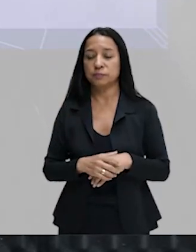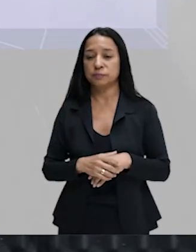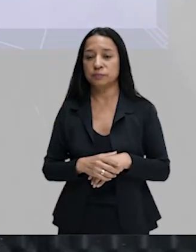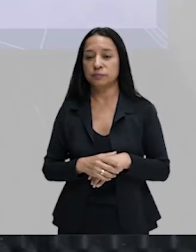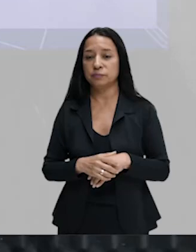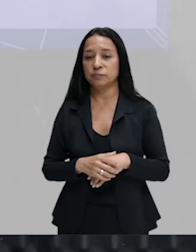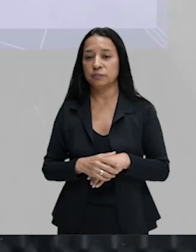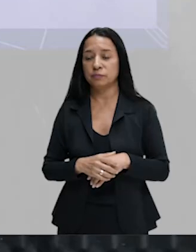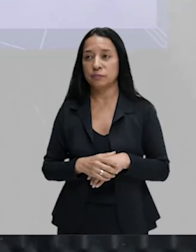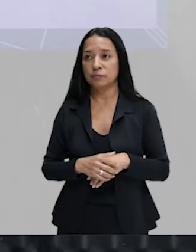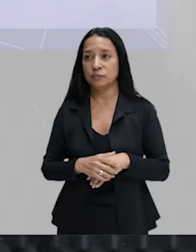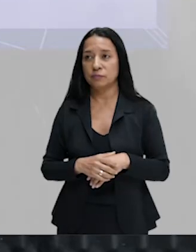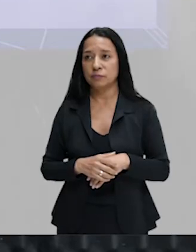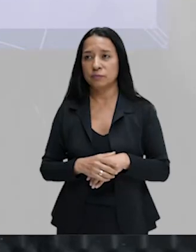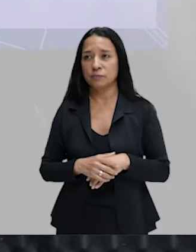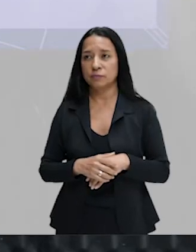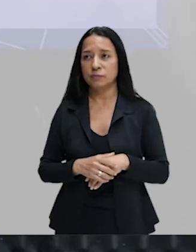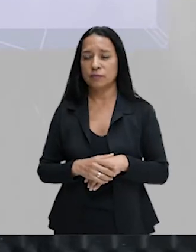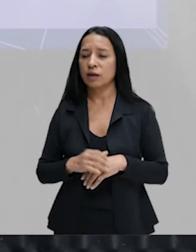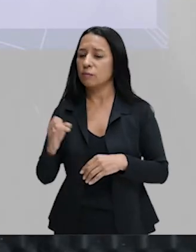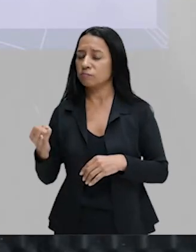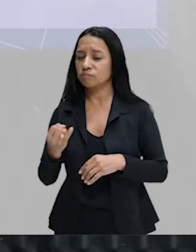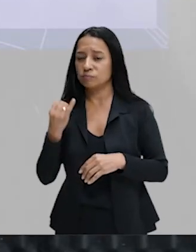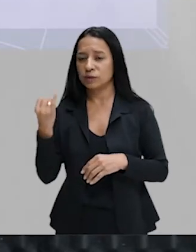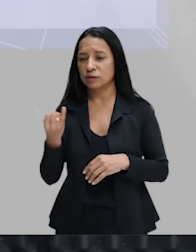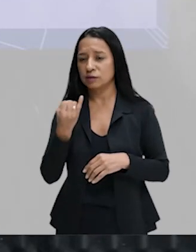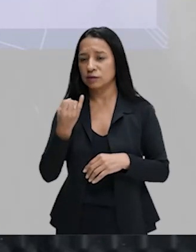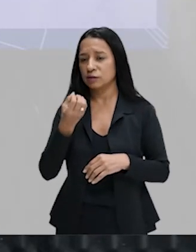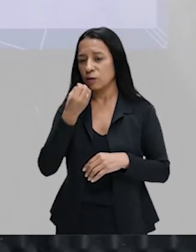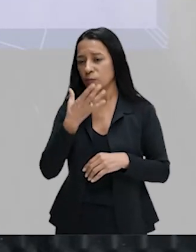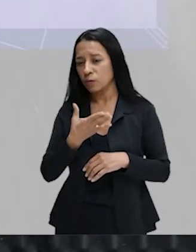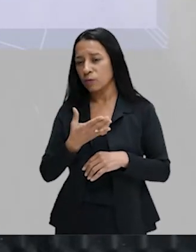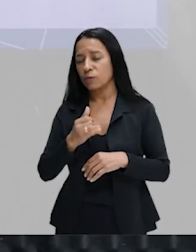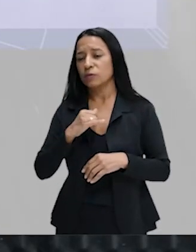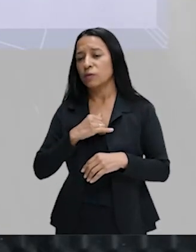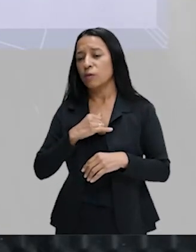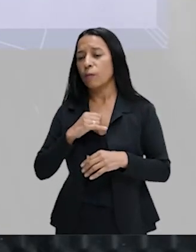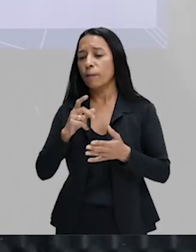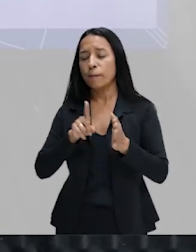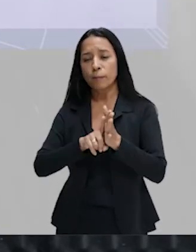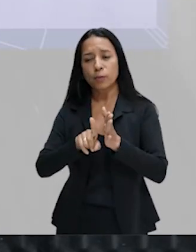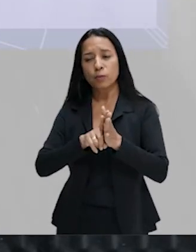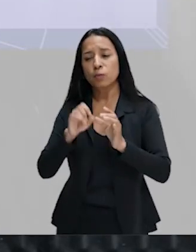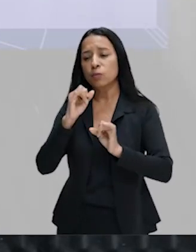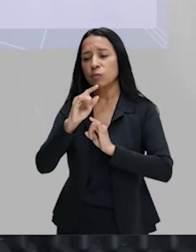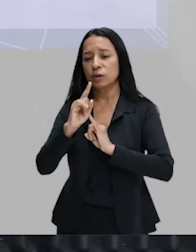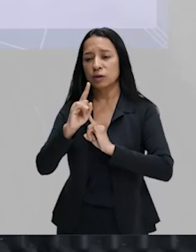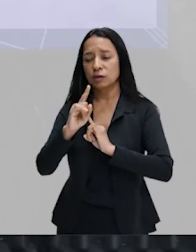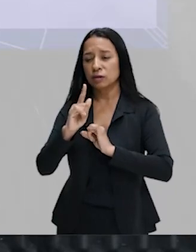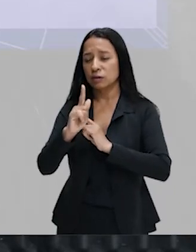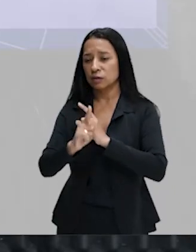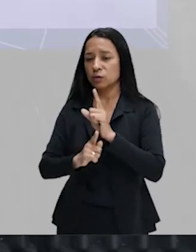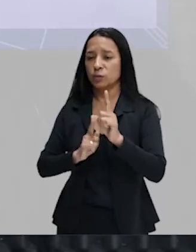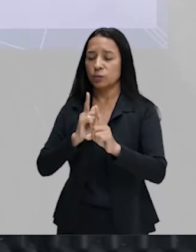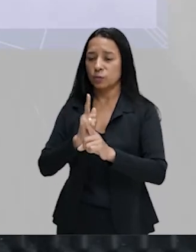ouviu falar de Morte e Vida Severina? É muito interessante. Coloca lá no site de busca, para você ler inteiro o poema, você vai